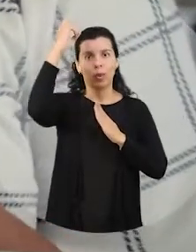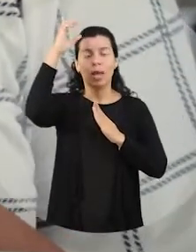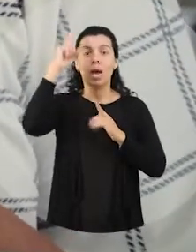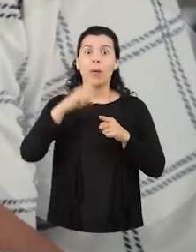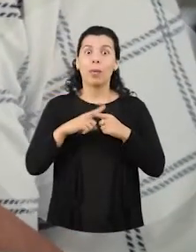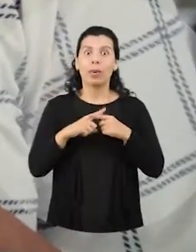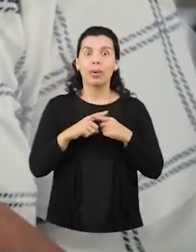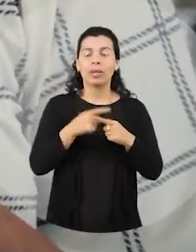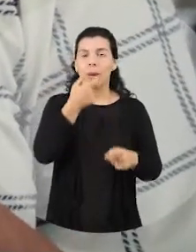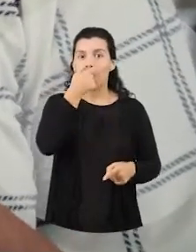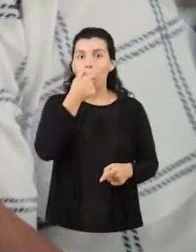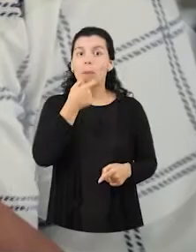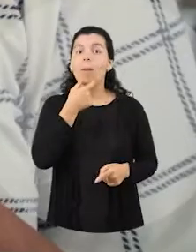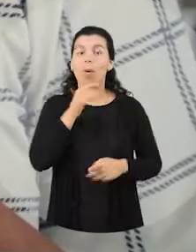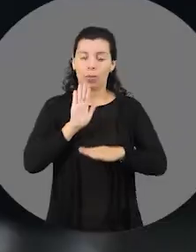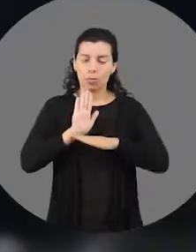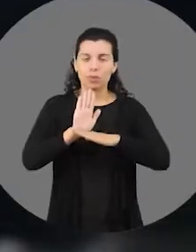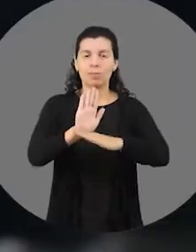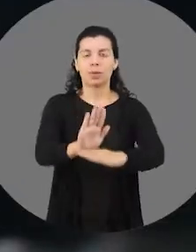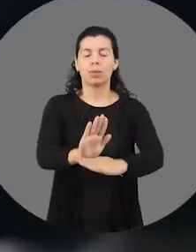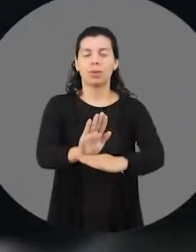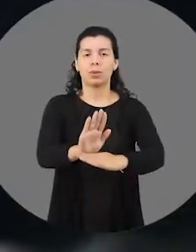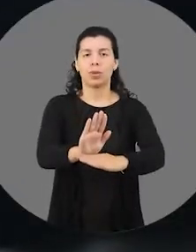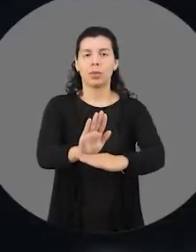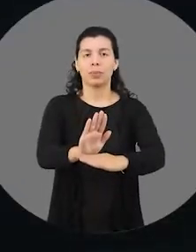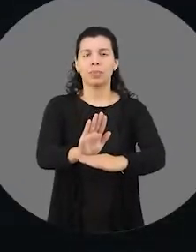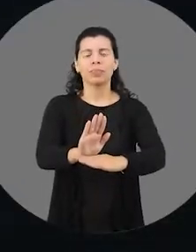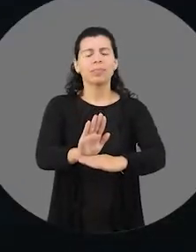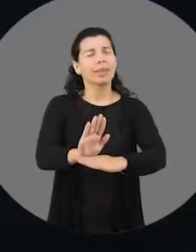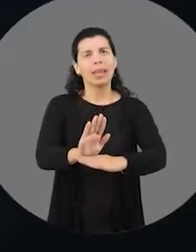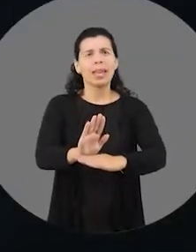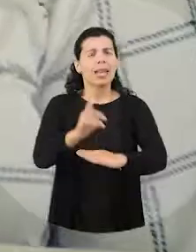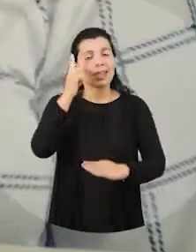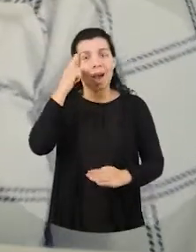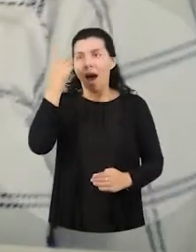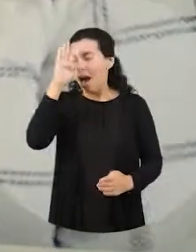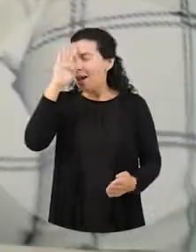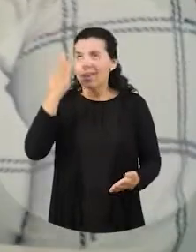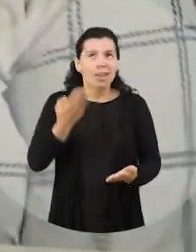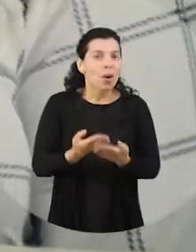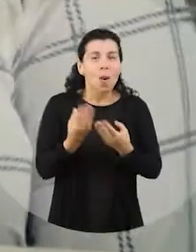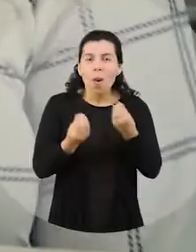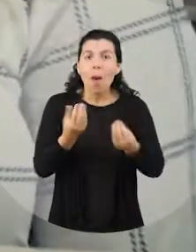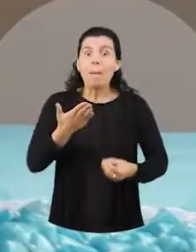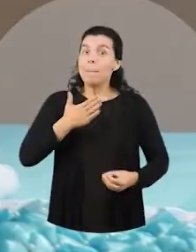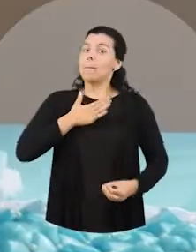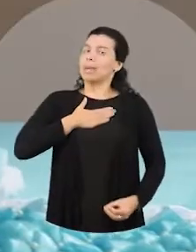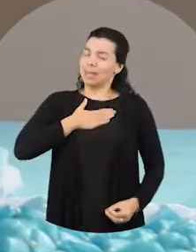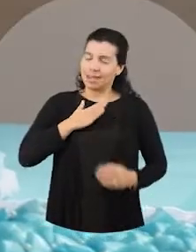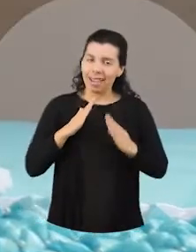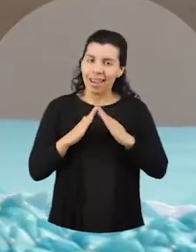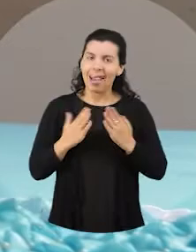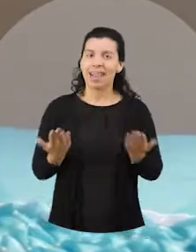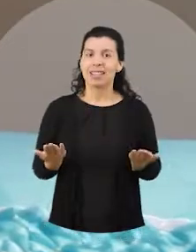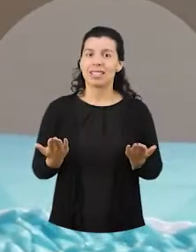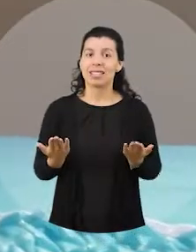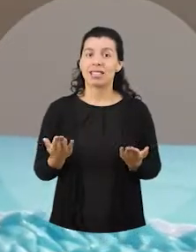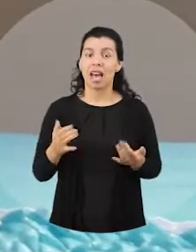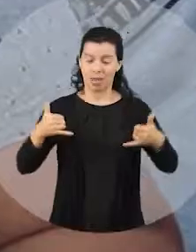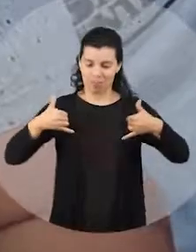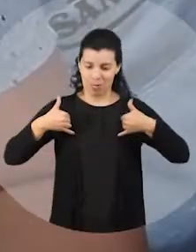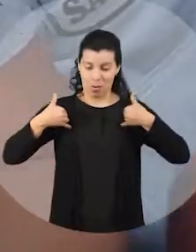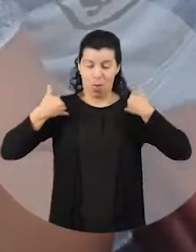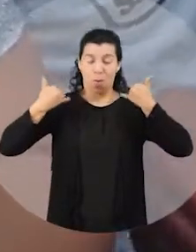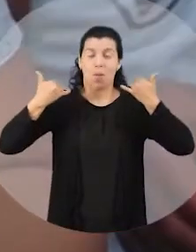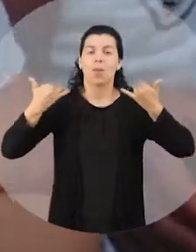depois do bolos que foi ele que me ajudou às vezes não dei acredito que isso aqui é meu que